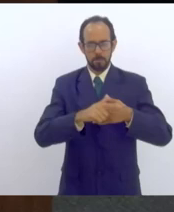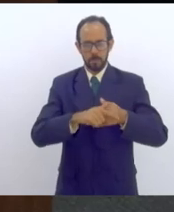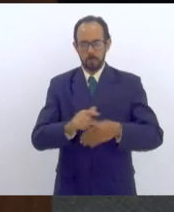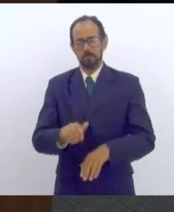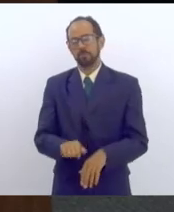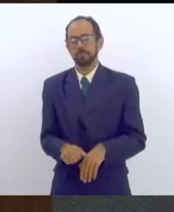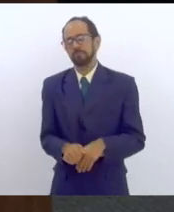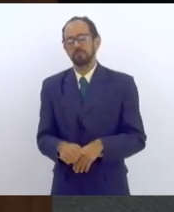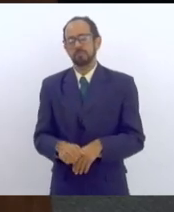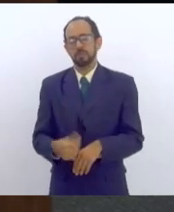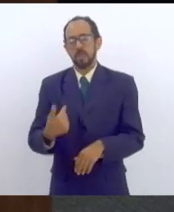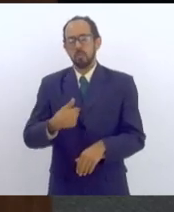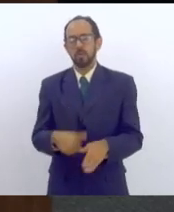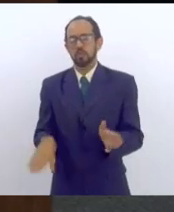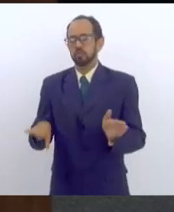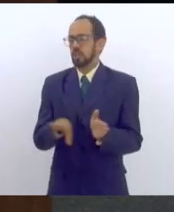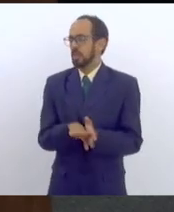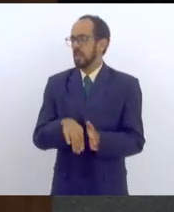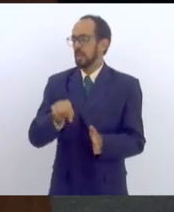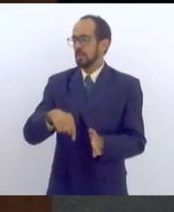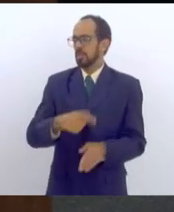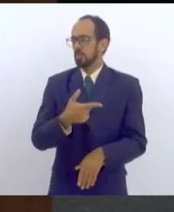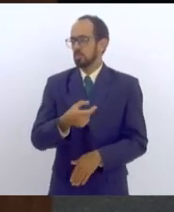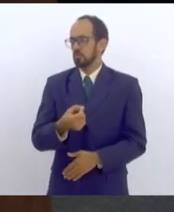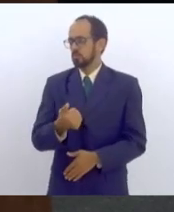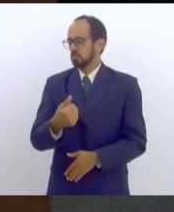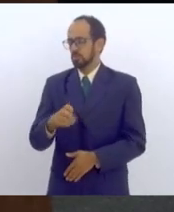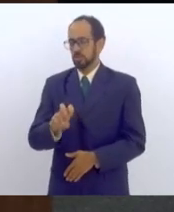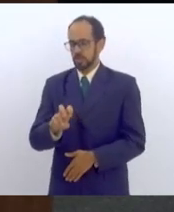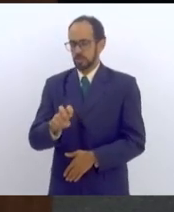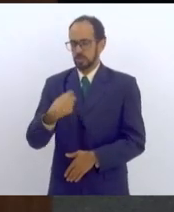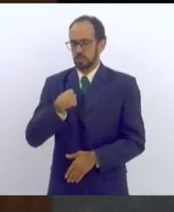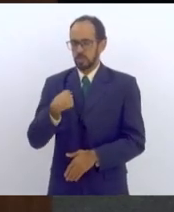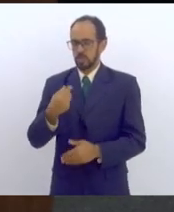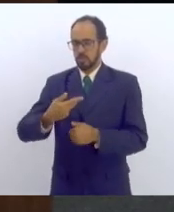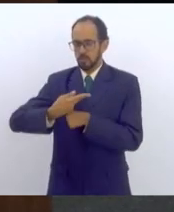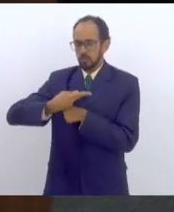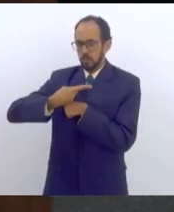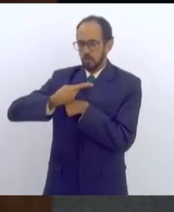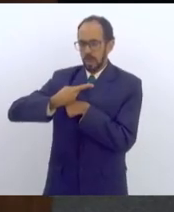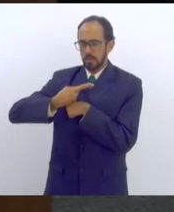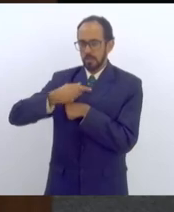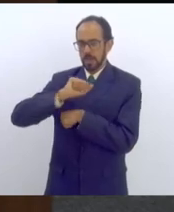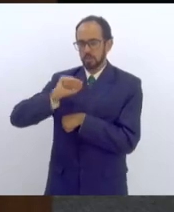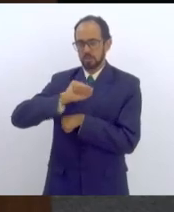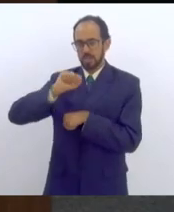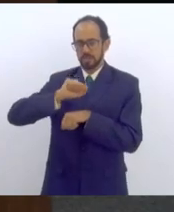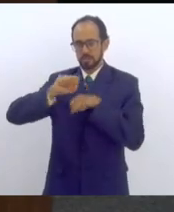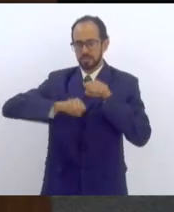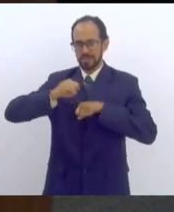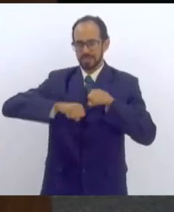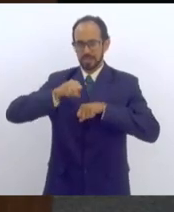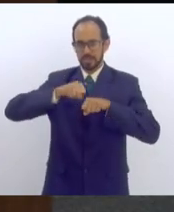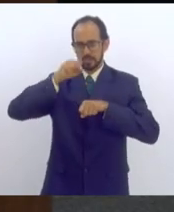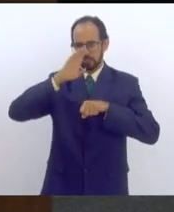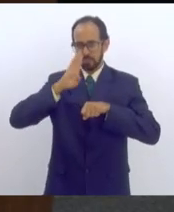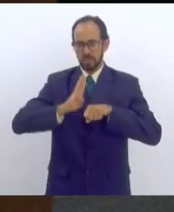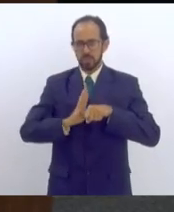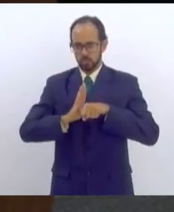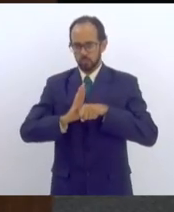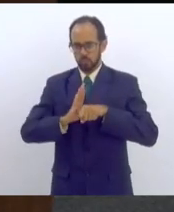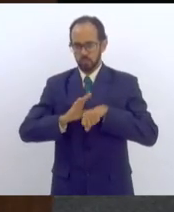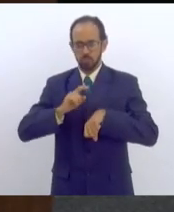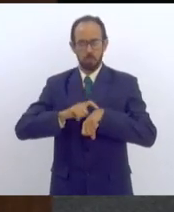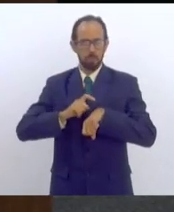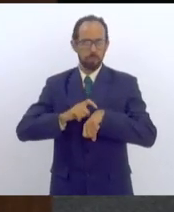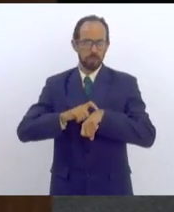nessa casa, presidente, em 2015, eu fui procurada pela Associação dos Ciclistas do Brasil. E naquele momento, o Estado do